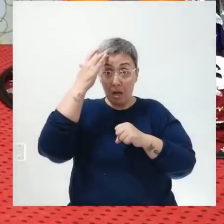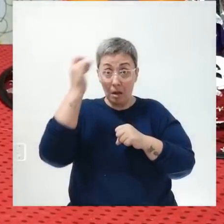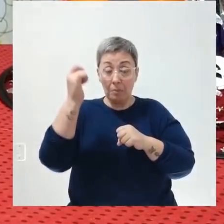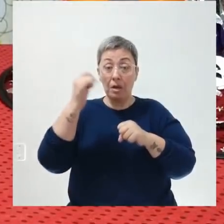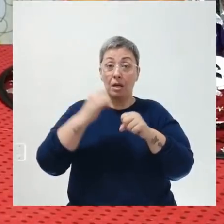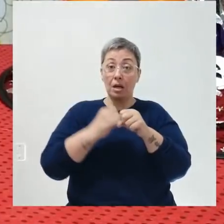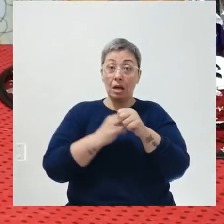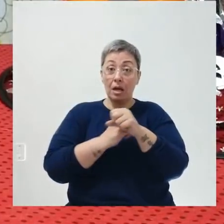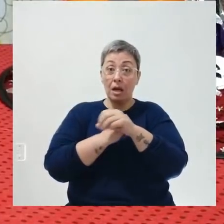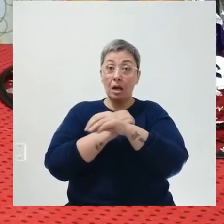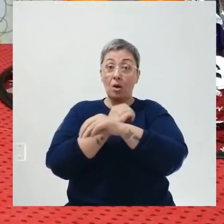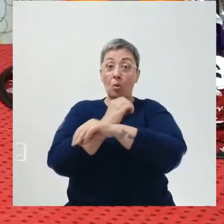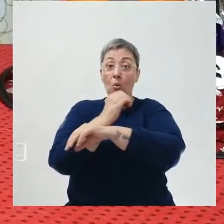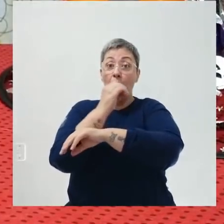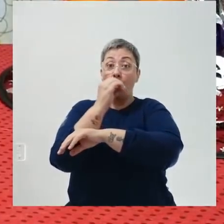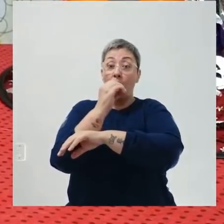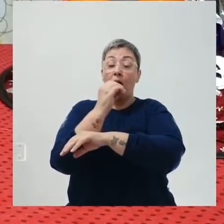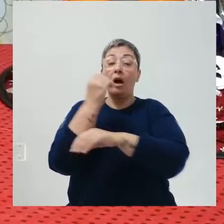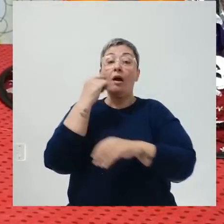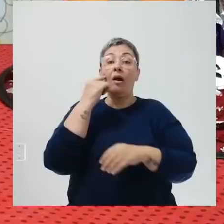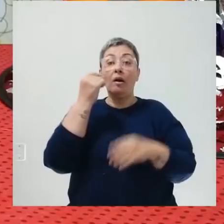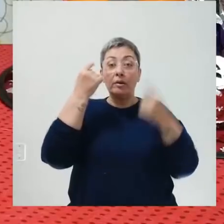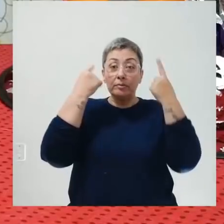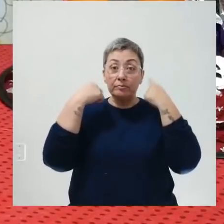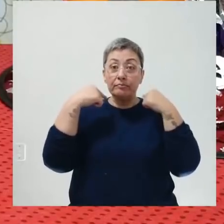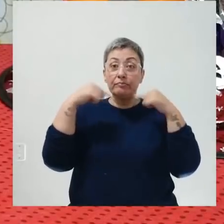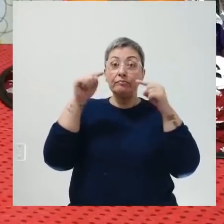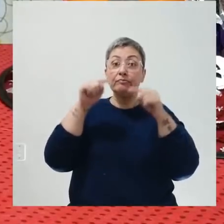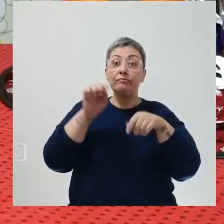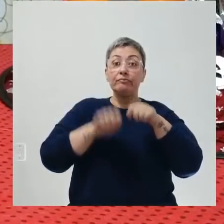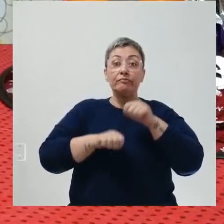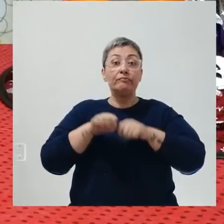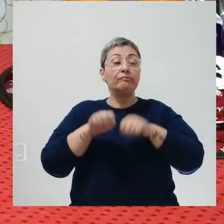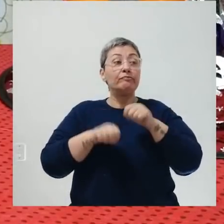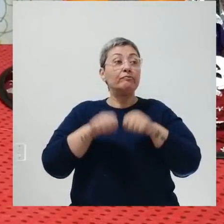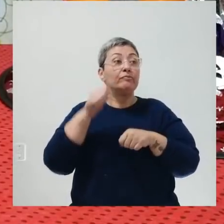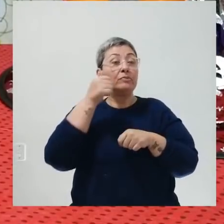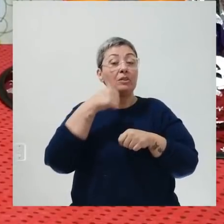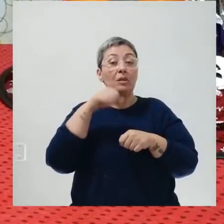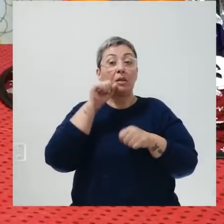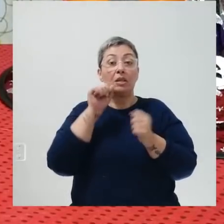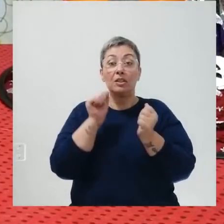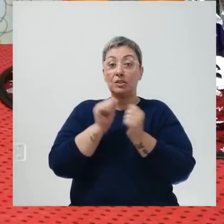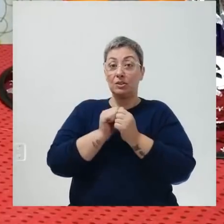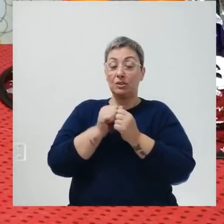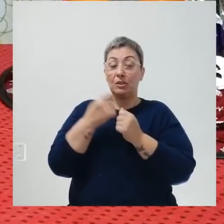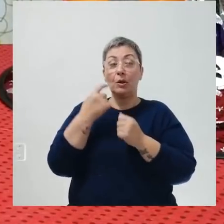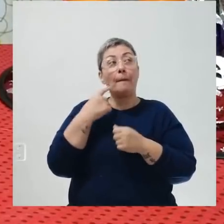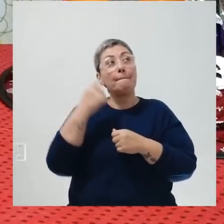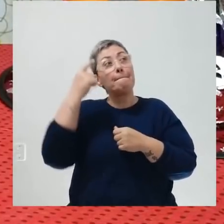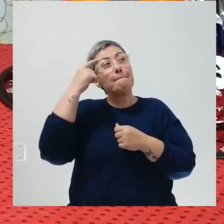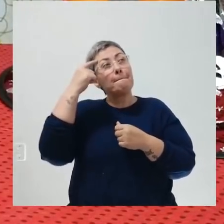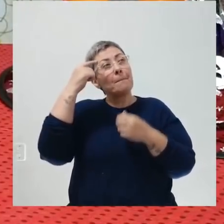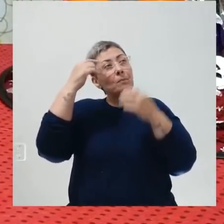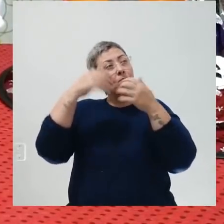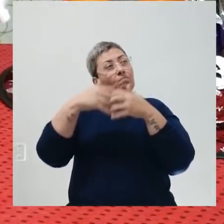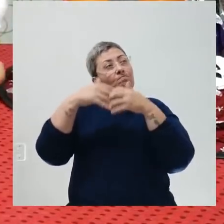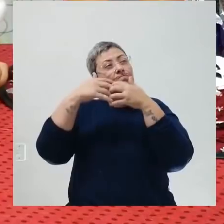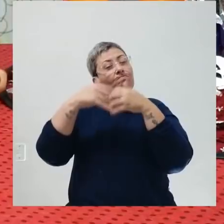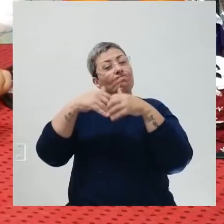no raiar do sol, lá estava o cordeirinho com a sua mãe de novo. E ele